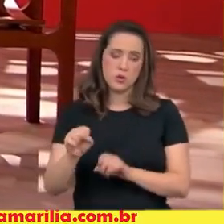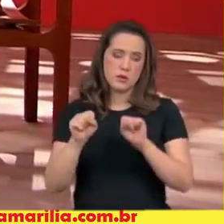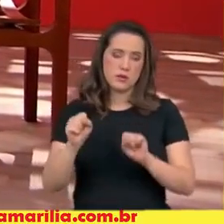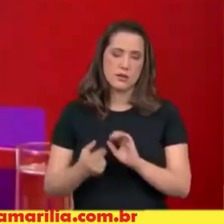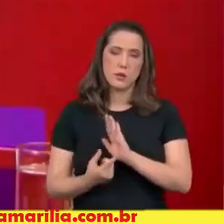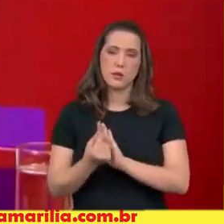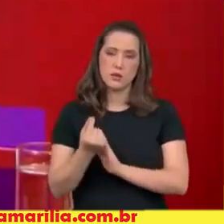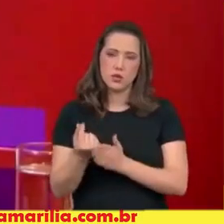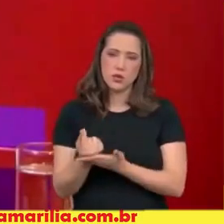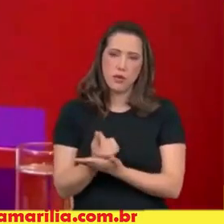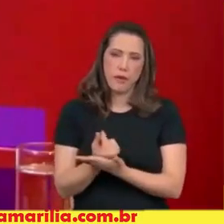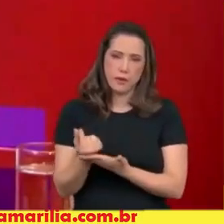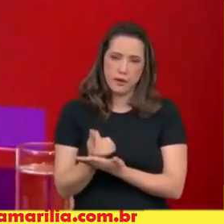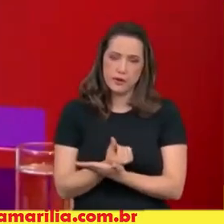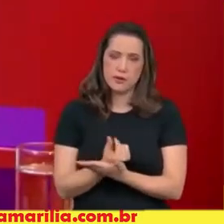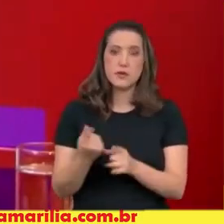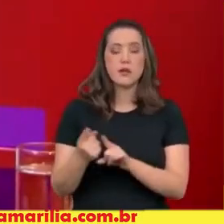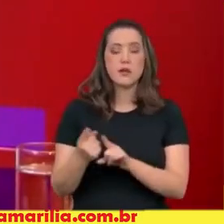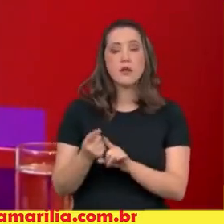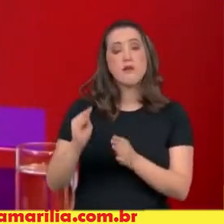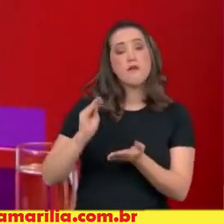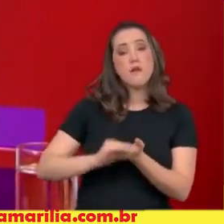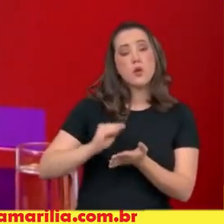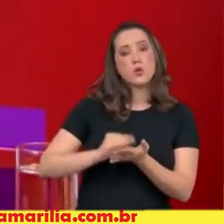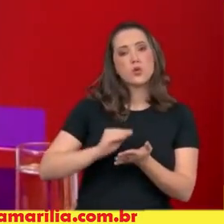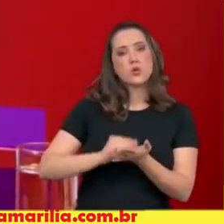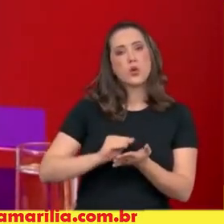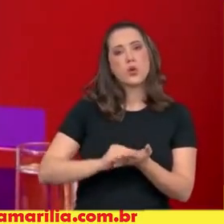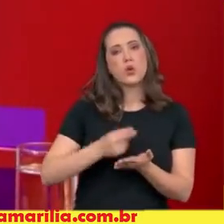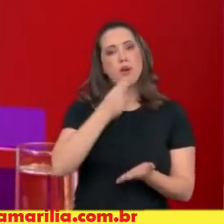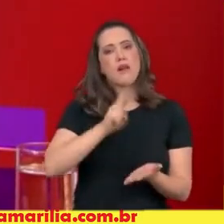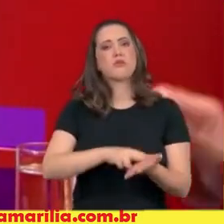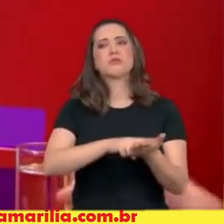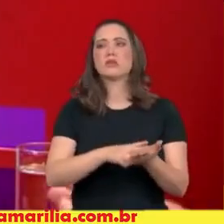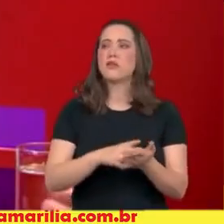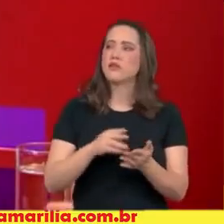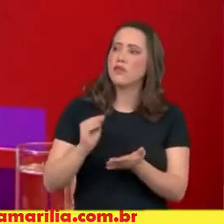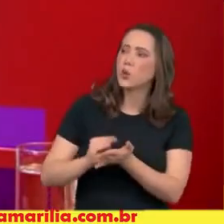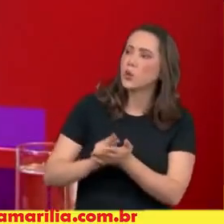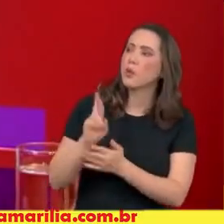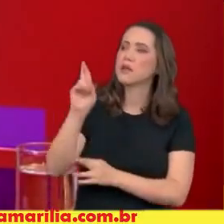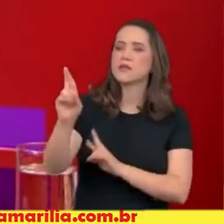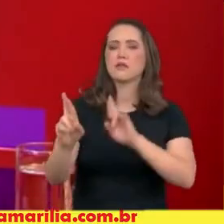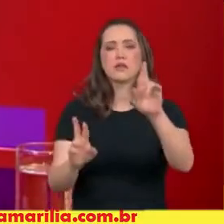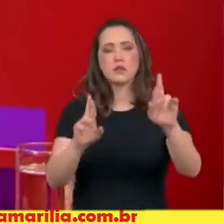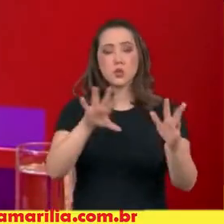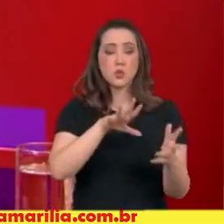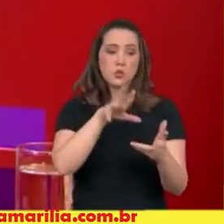falta de legitimidade, uma crise de legitimidade, uma crise de representação no mundo inteiro. E